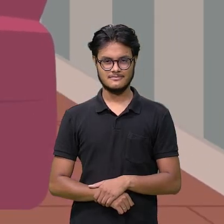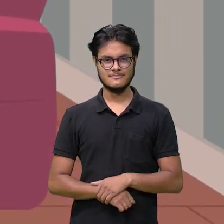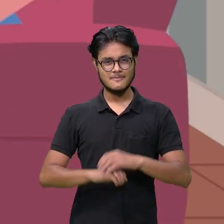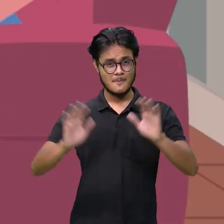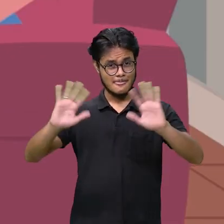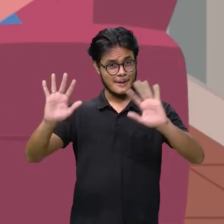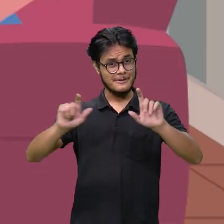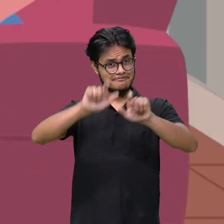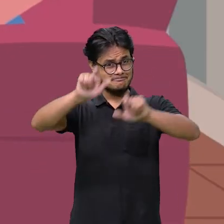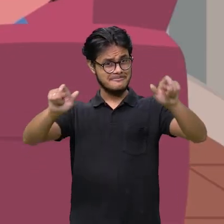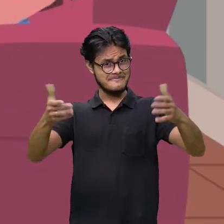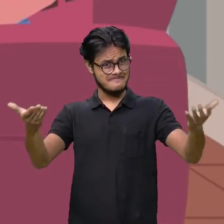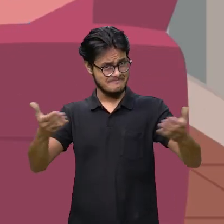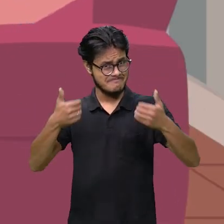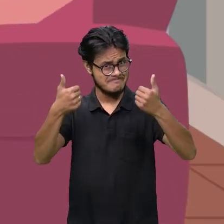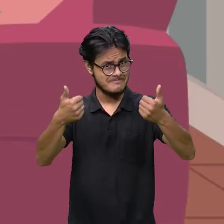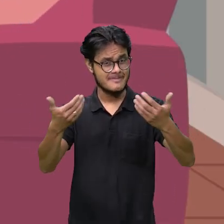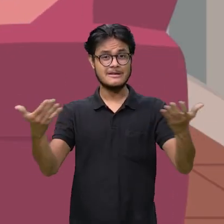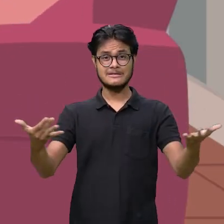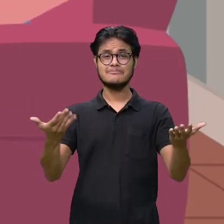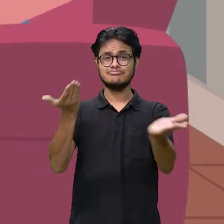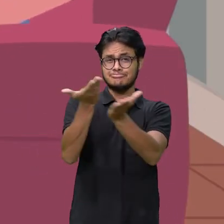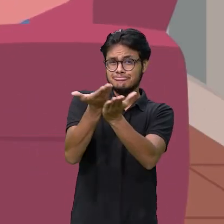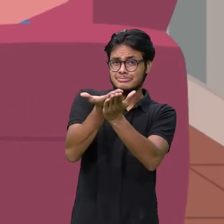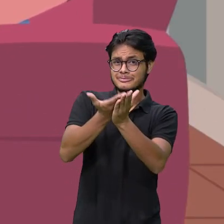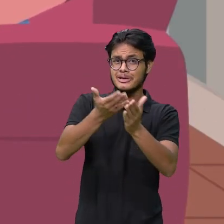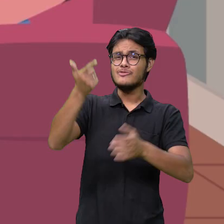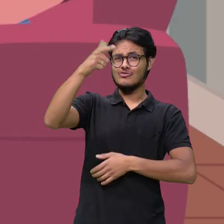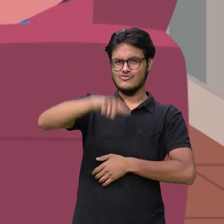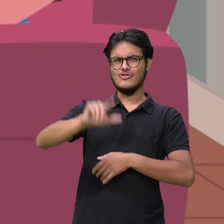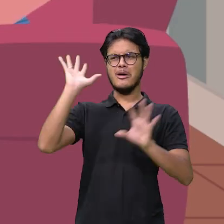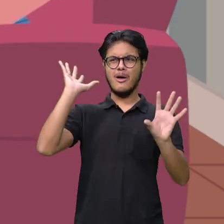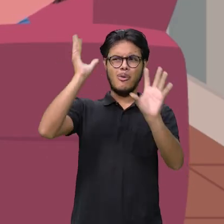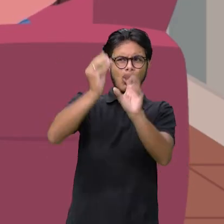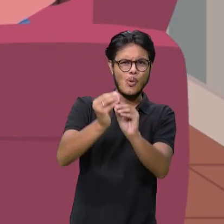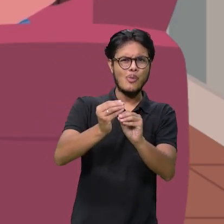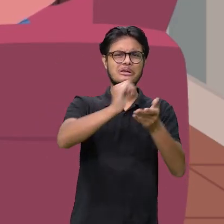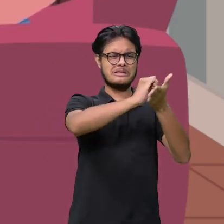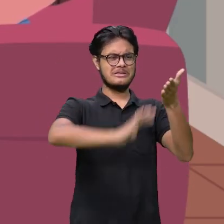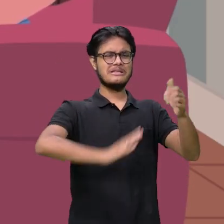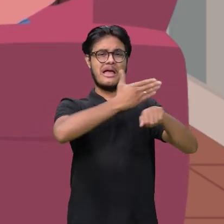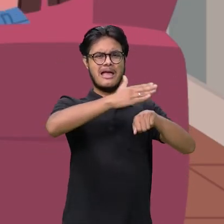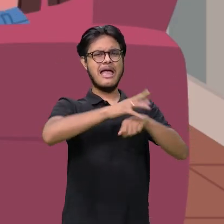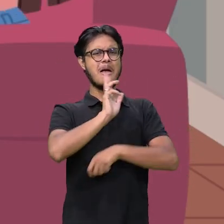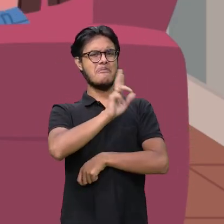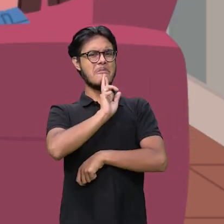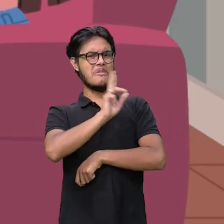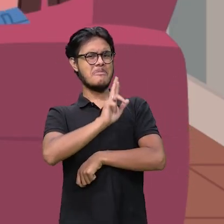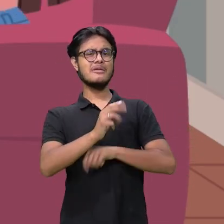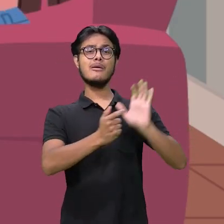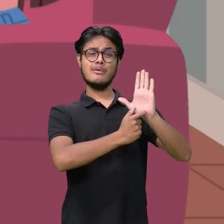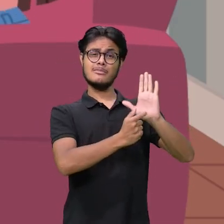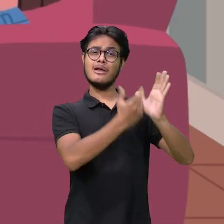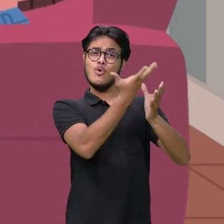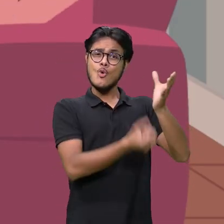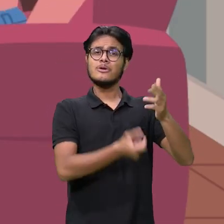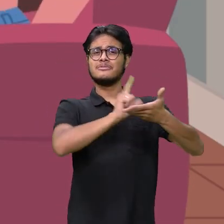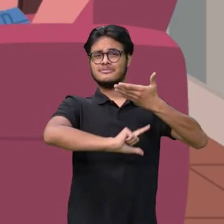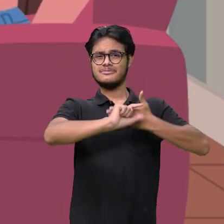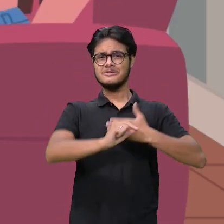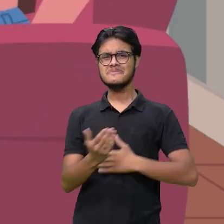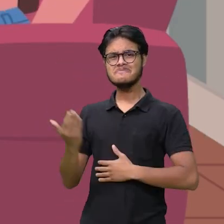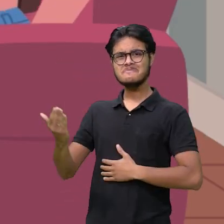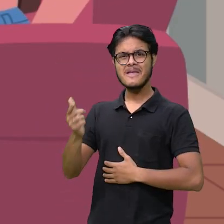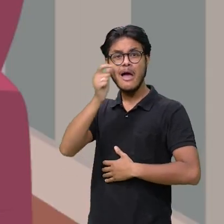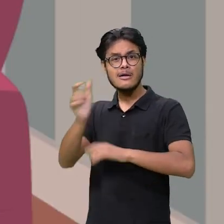Olá, pessoal! Se vocês quiserem rever todas as aulas e ter acesso a questões comentadas, instale o aplicativo do Preveste e acompanhe